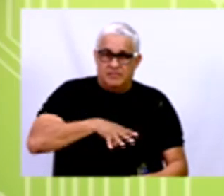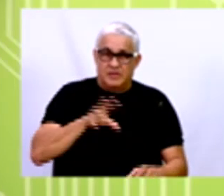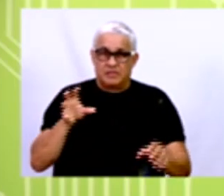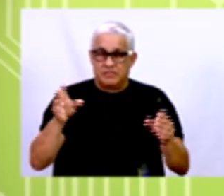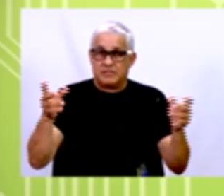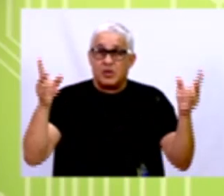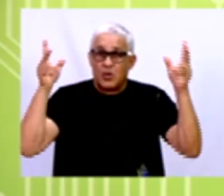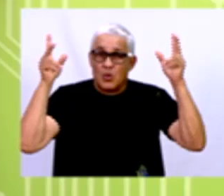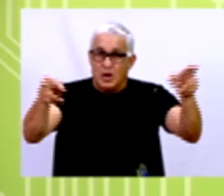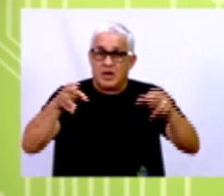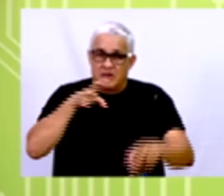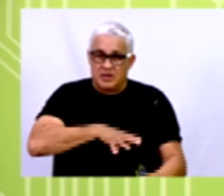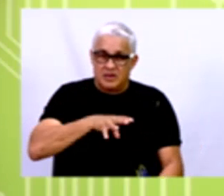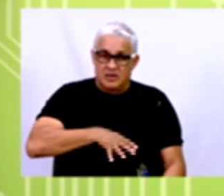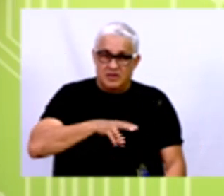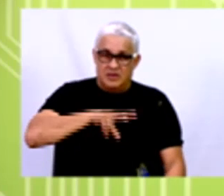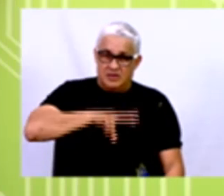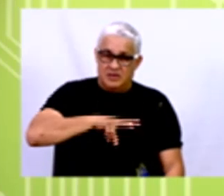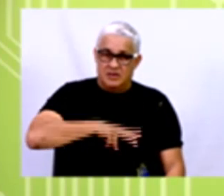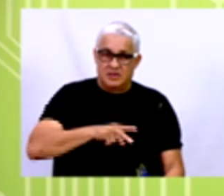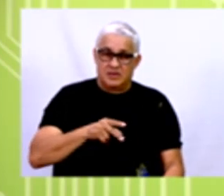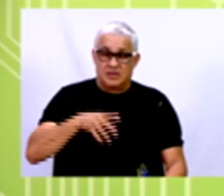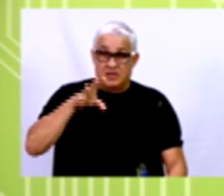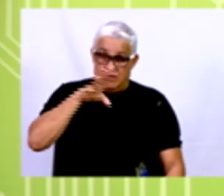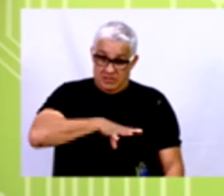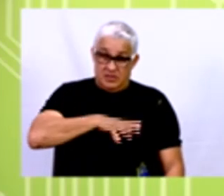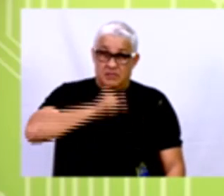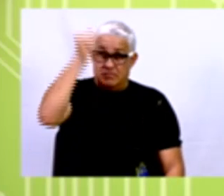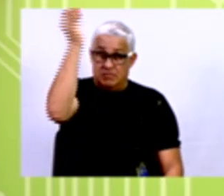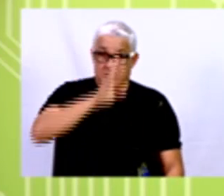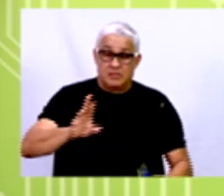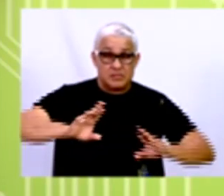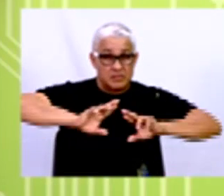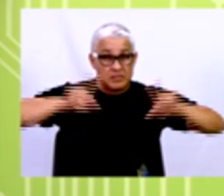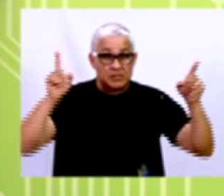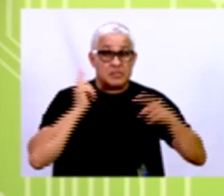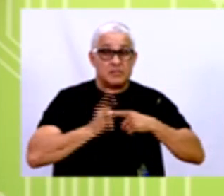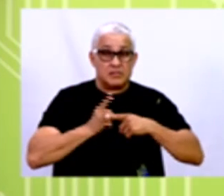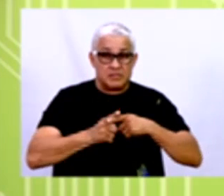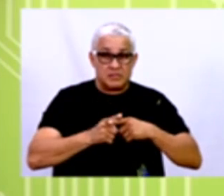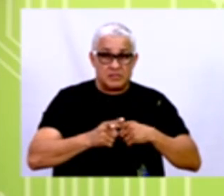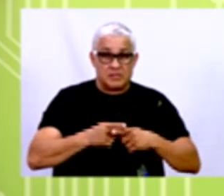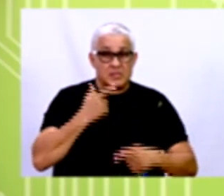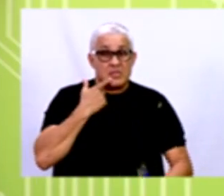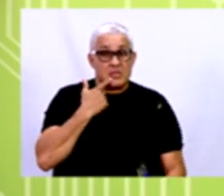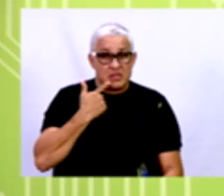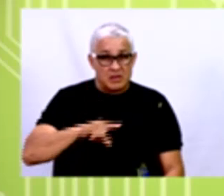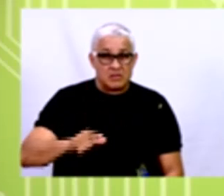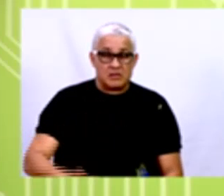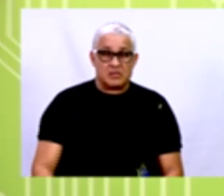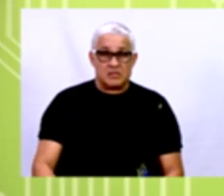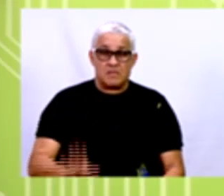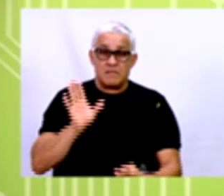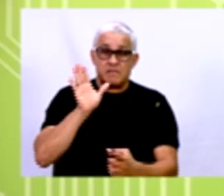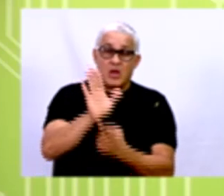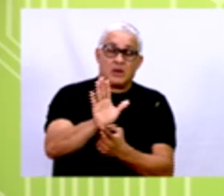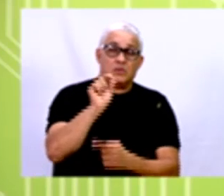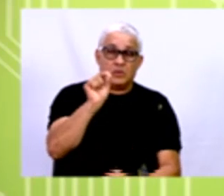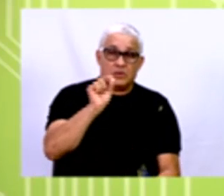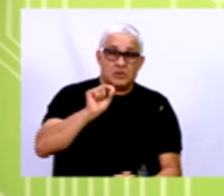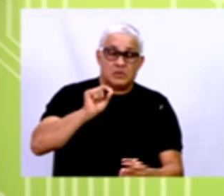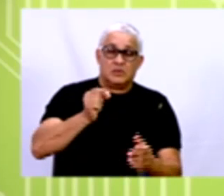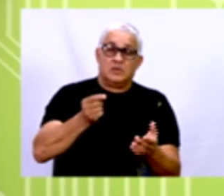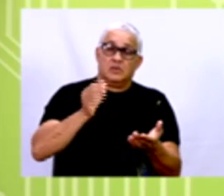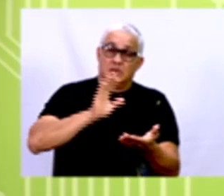Portugal, o nosso português brasileiro é já bem diferente. Por quê? Porque a língua, ela manifesta, ela